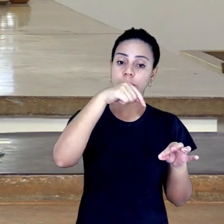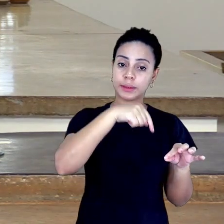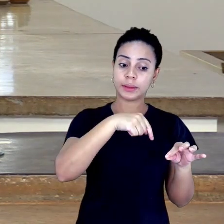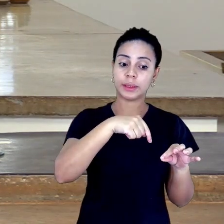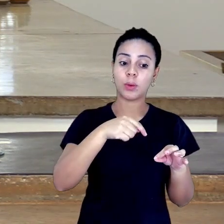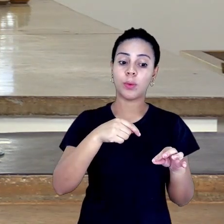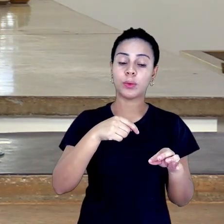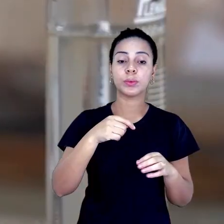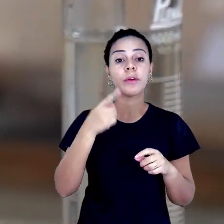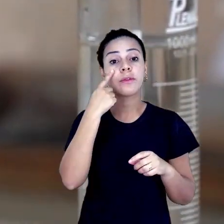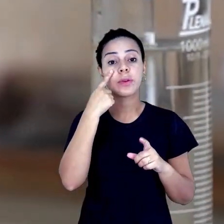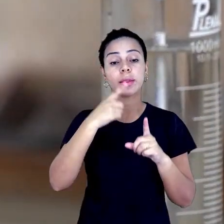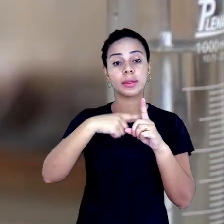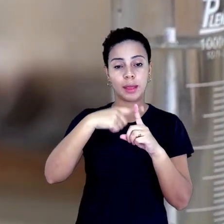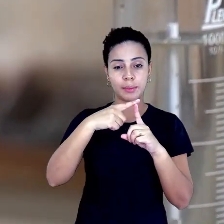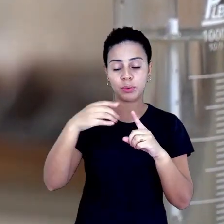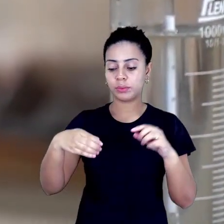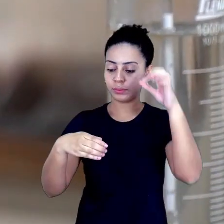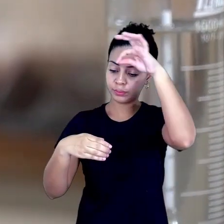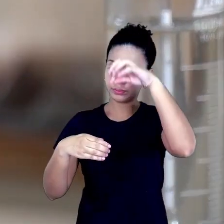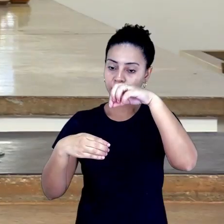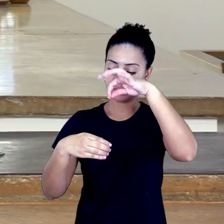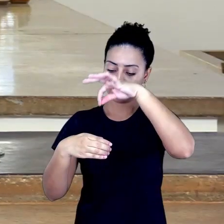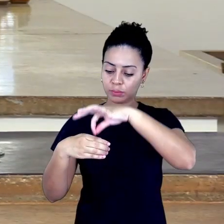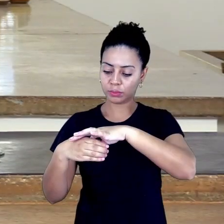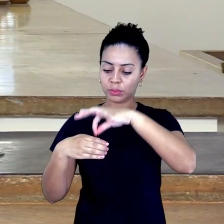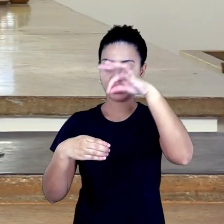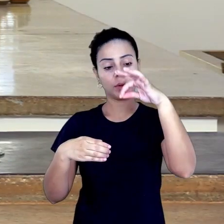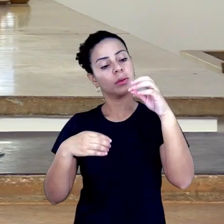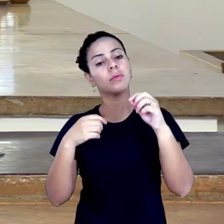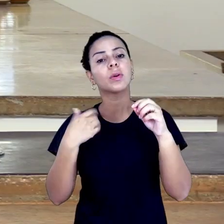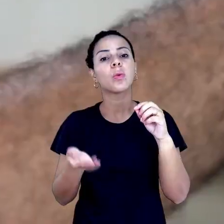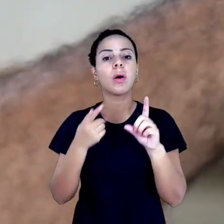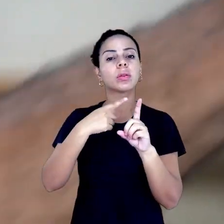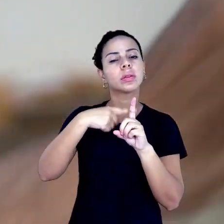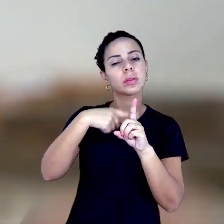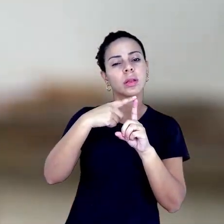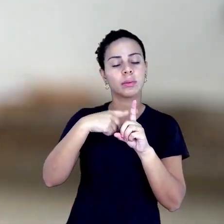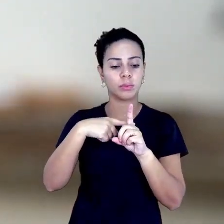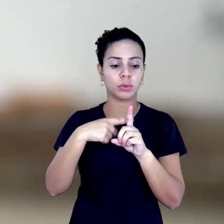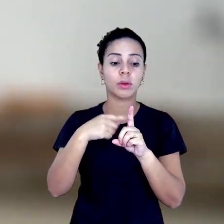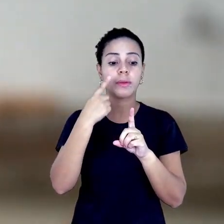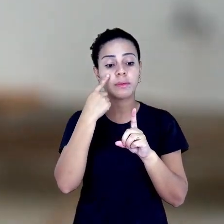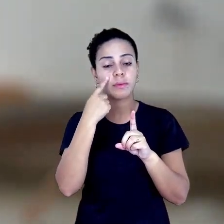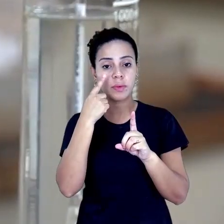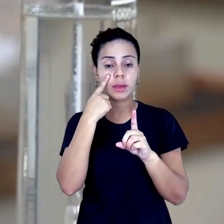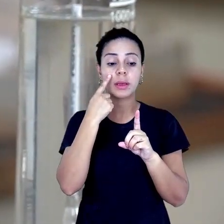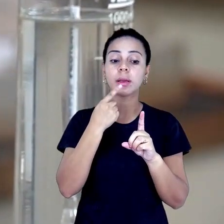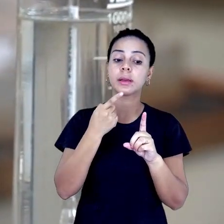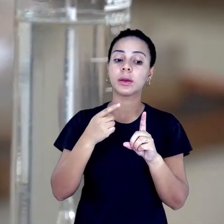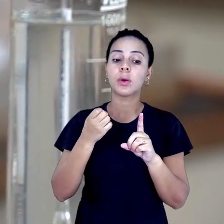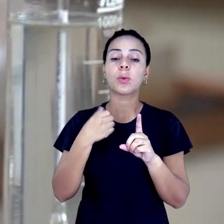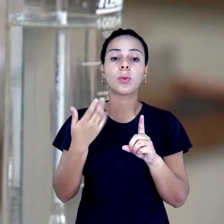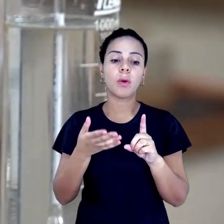insere-se o termômetro e realiza-se uma leitura de temperatura com resolução de 0,1 graus Celsius, que irá